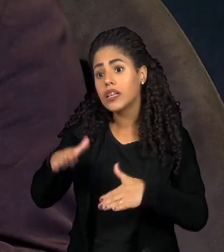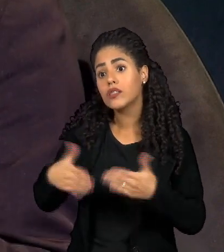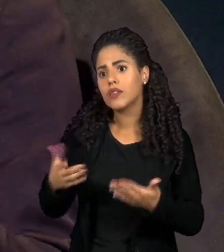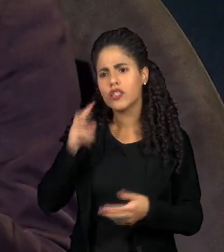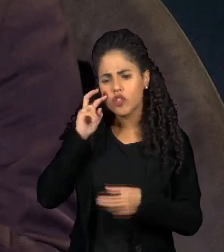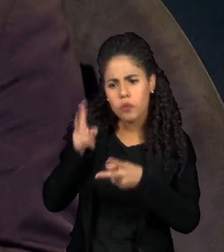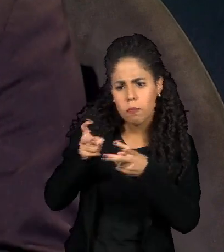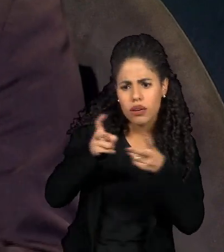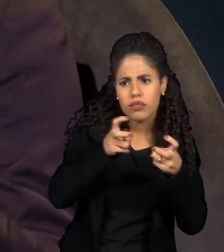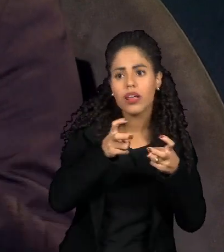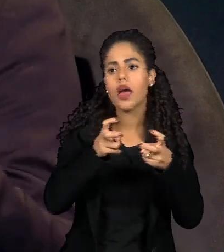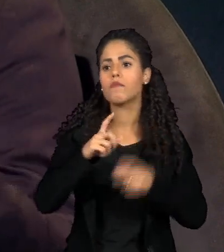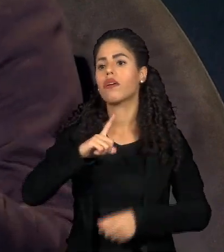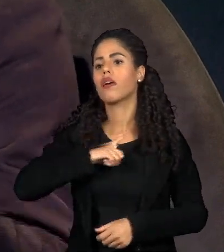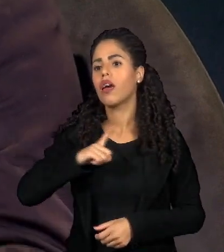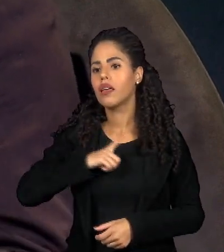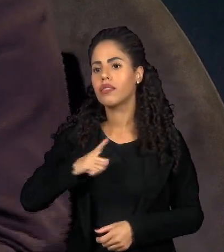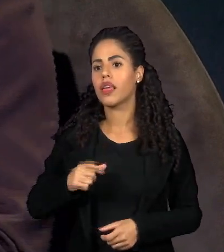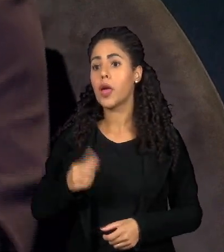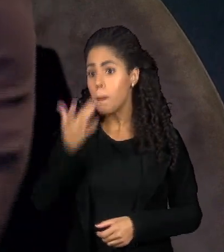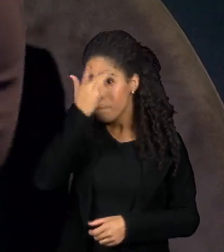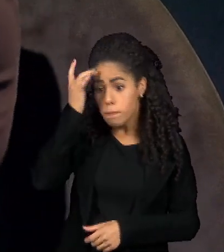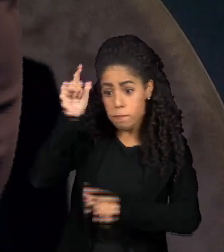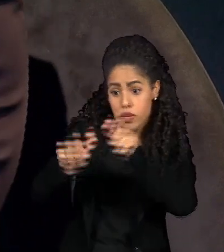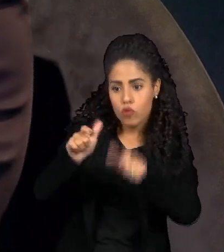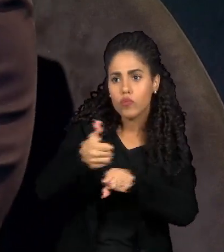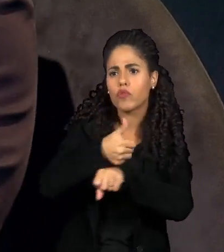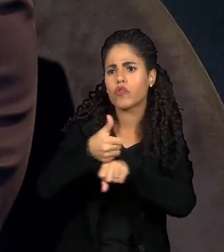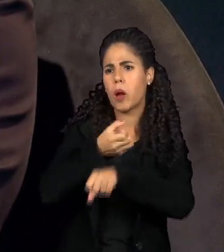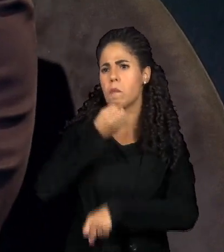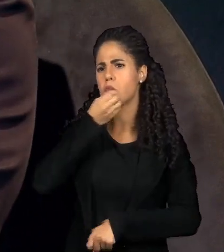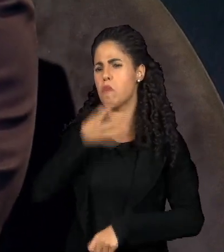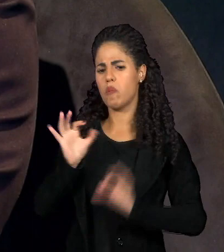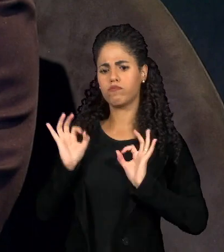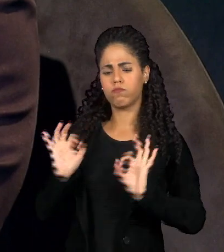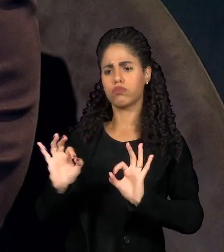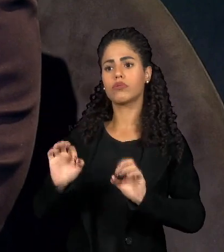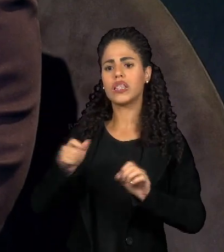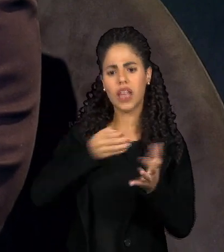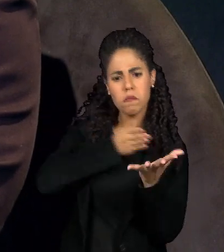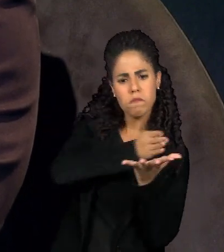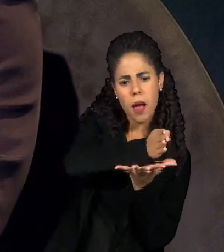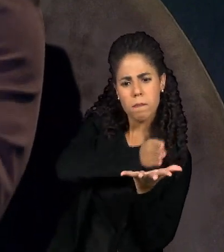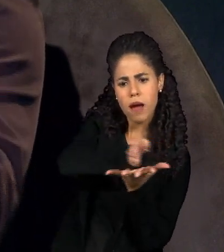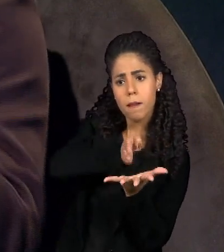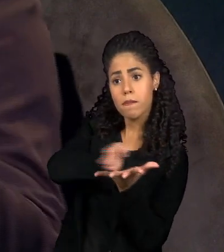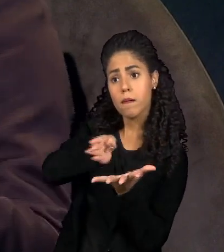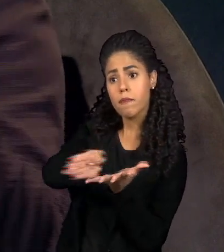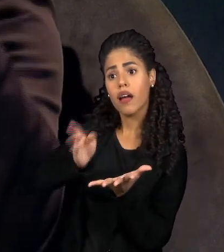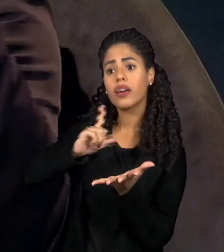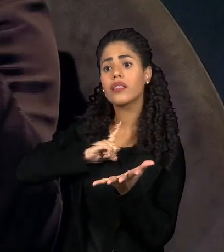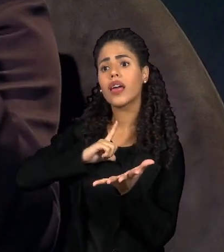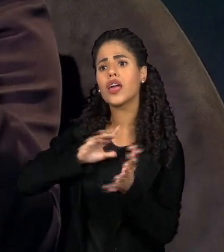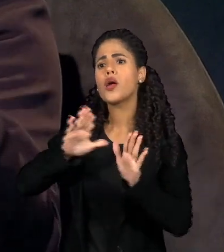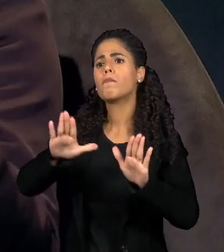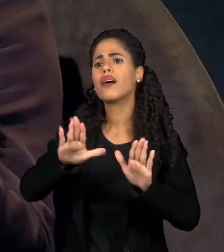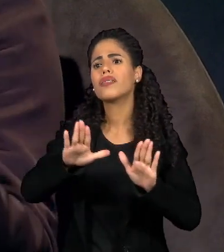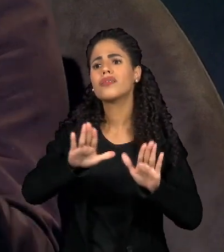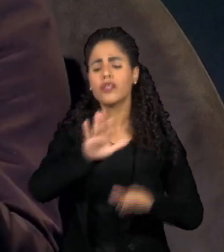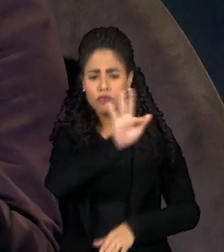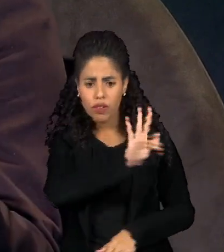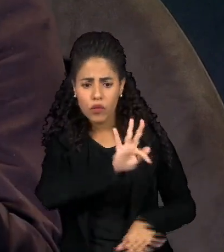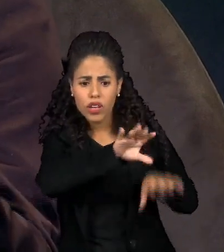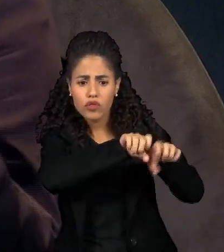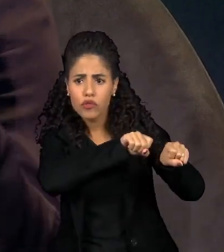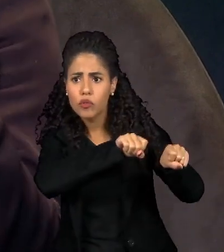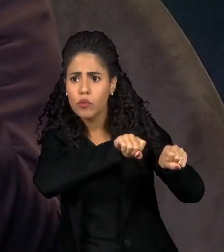hoje no mercado a gente vê muitos bons profissionais dentro de várias áreas, mas não tem a oportunidade, talvez, de mostrar